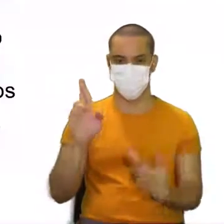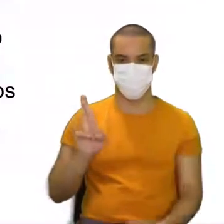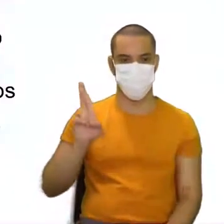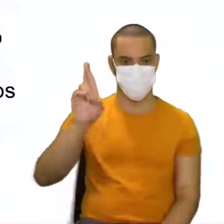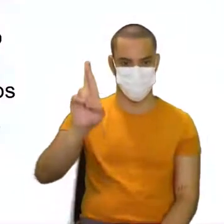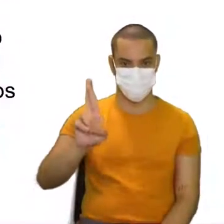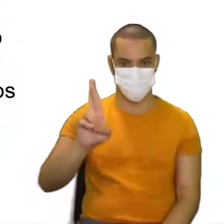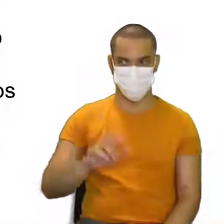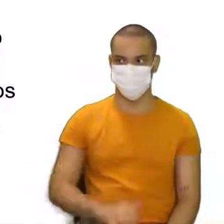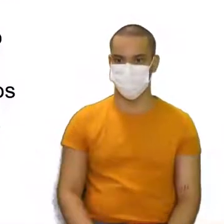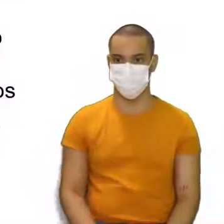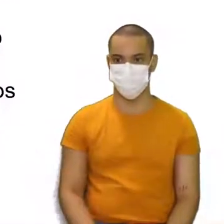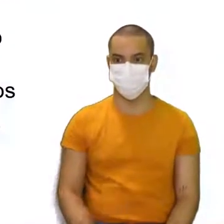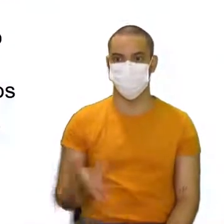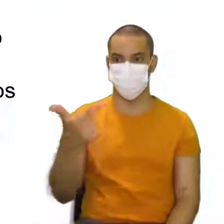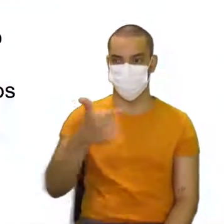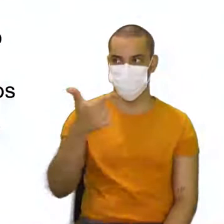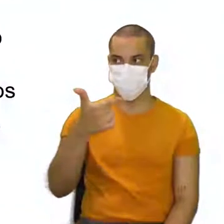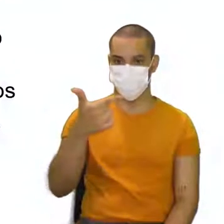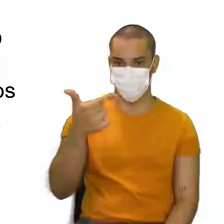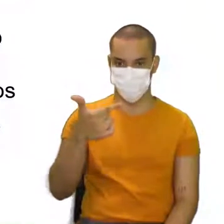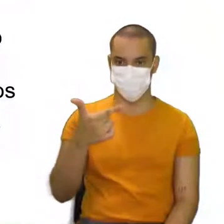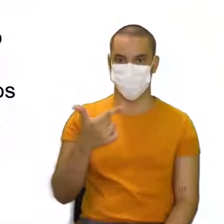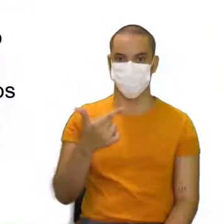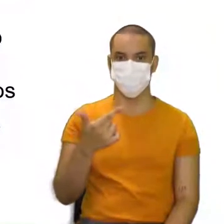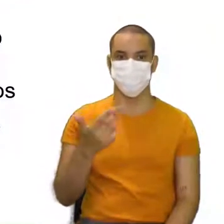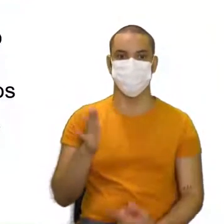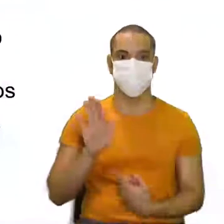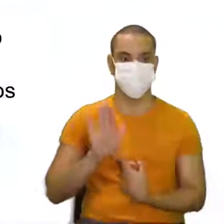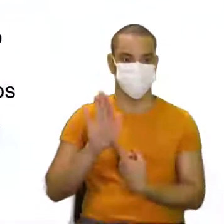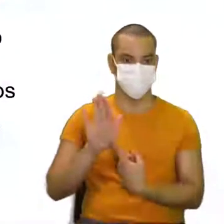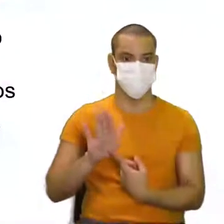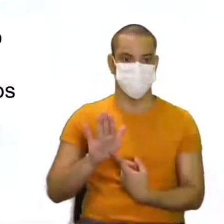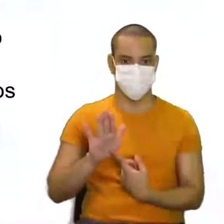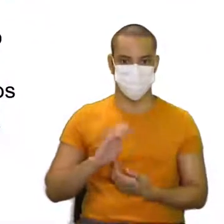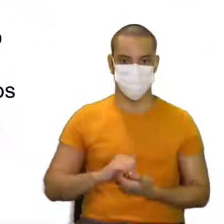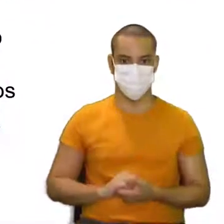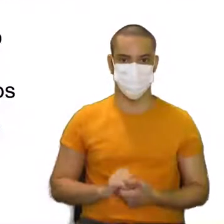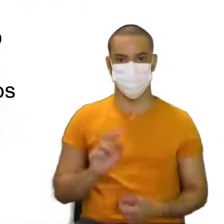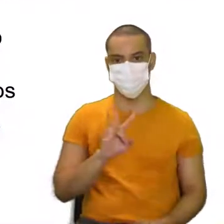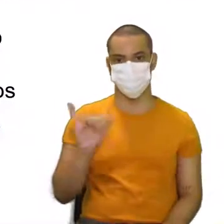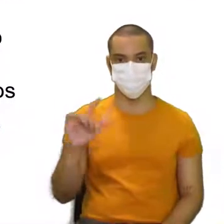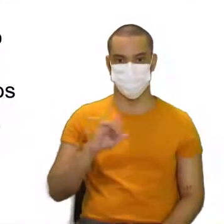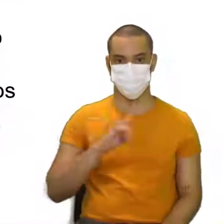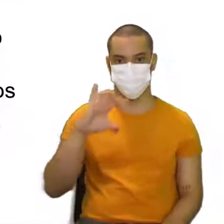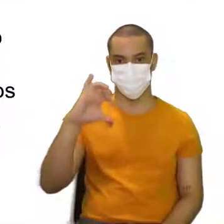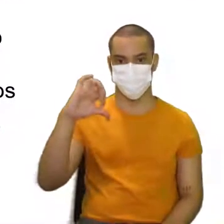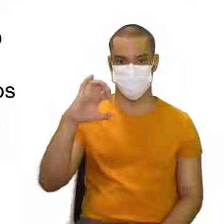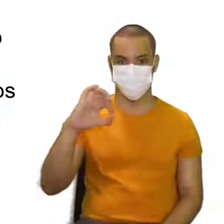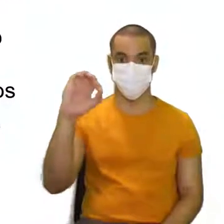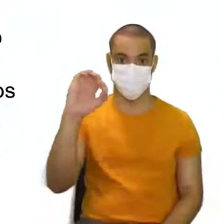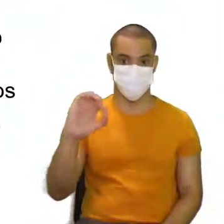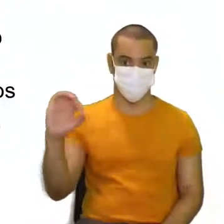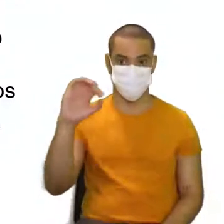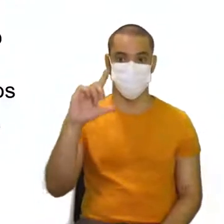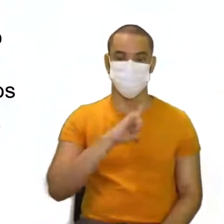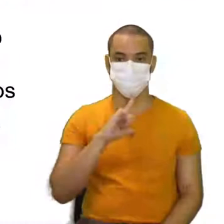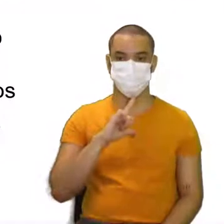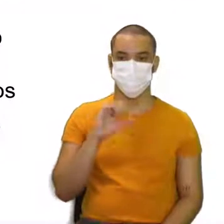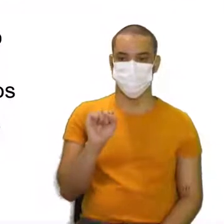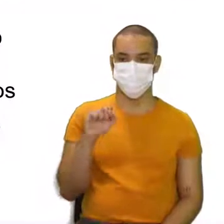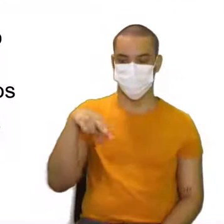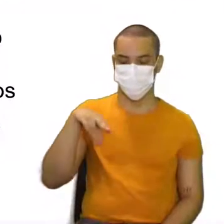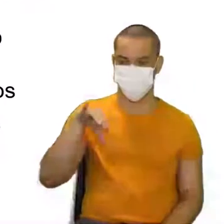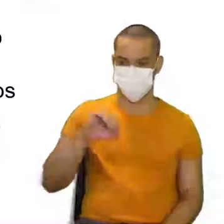representado segundo caso na figura a seguir vai fazer 90 graus Olha só temos que sendo